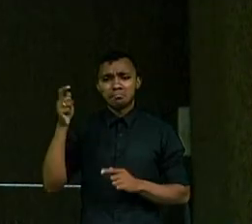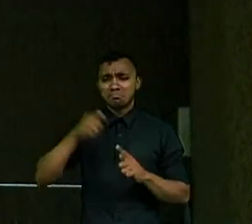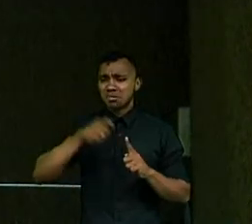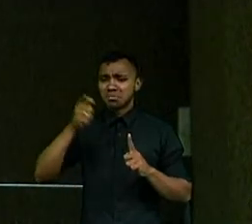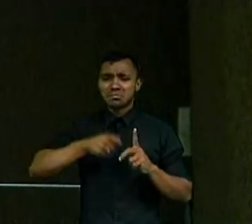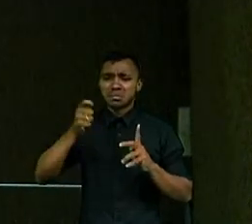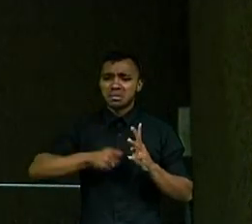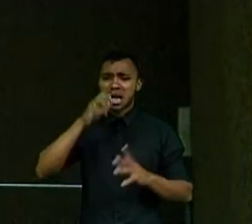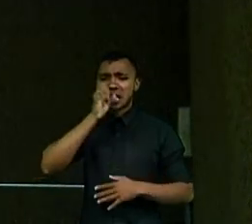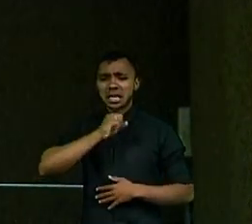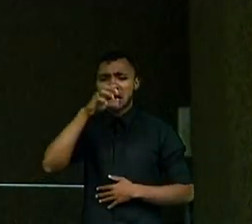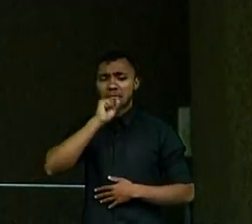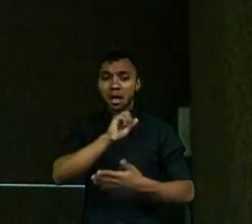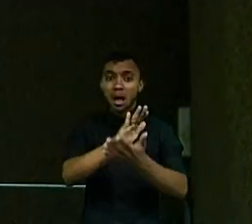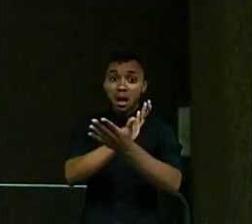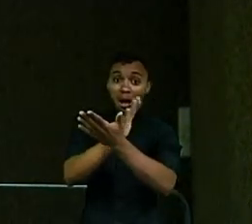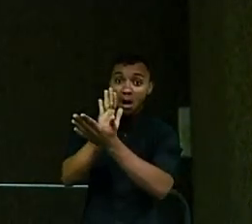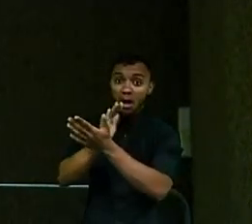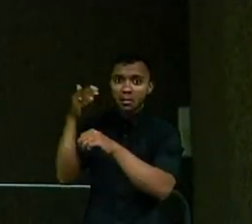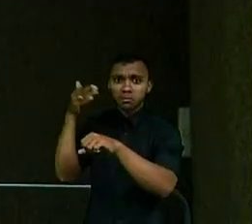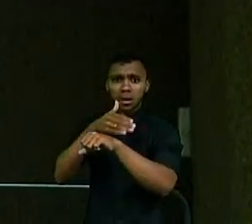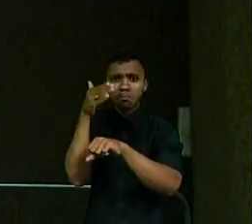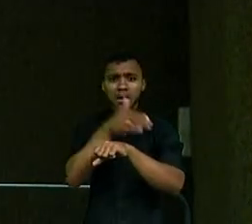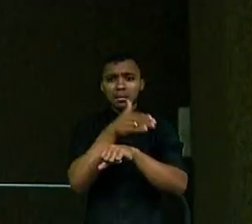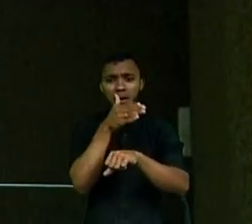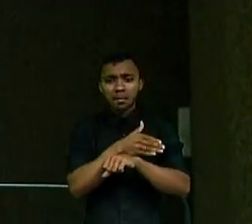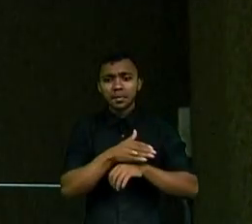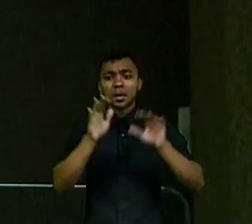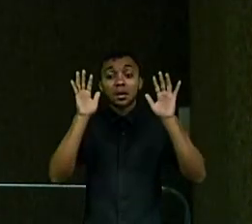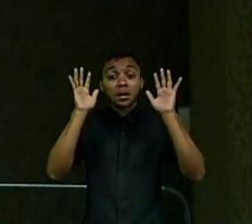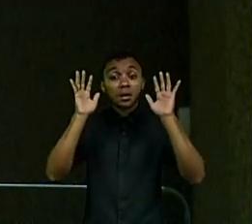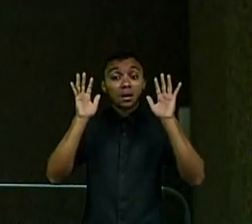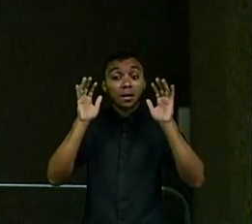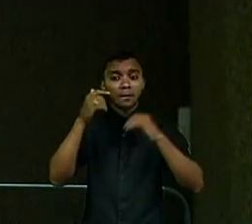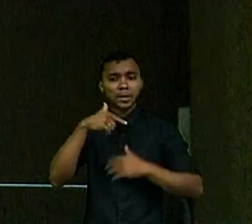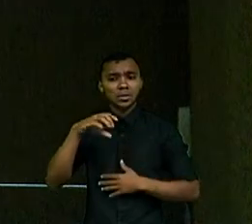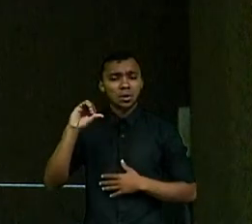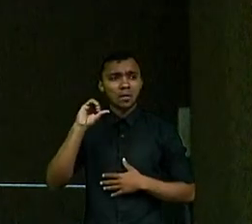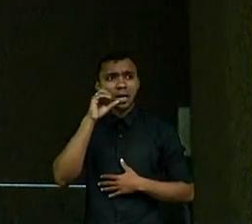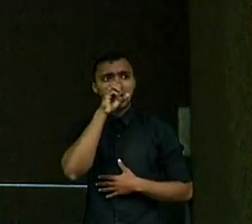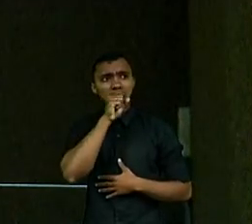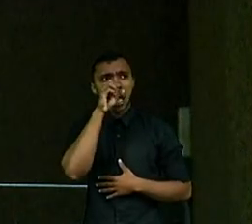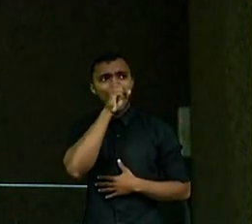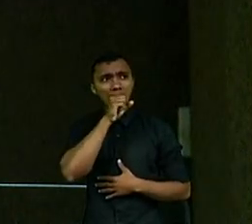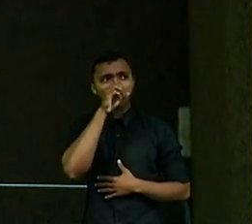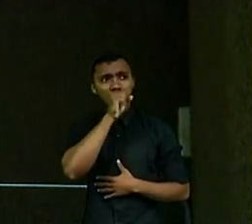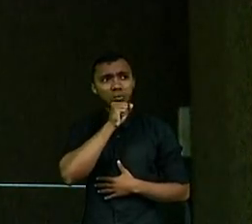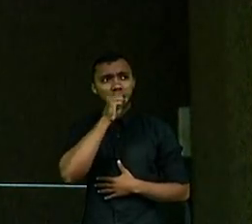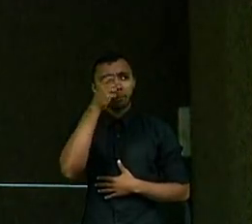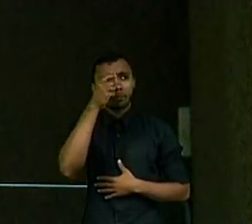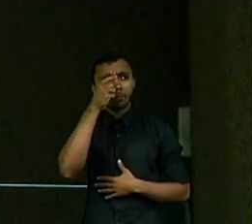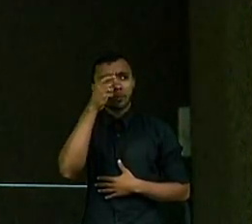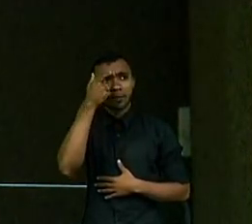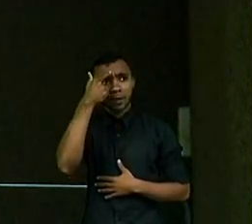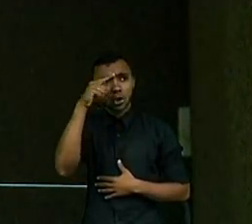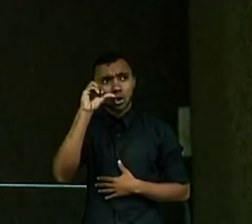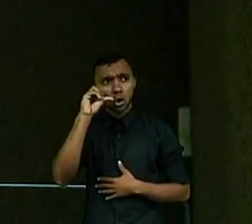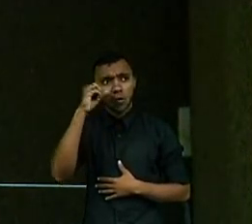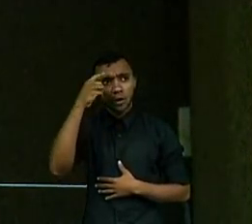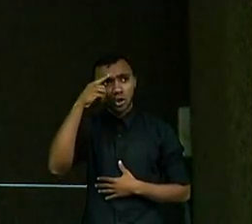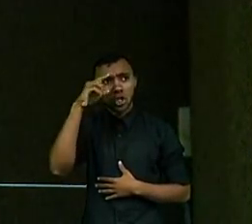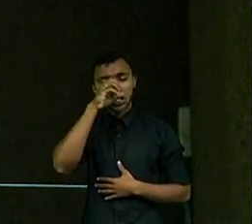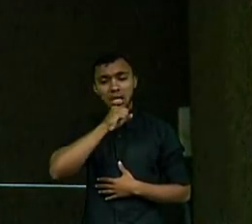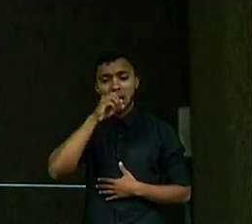né ou todos os 29 sábados é Lidiana 29 hoje é o vigésimo